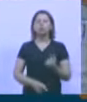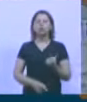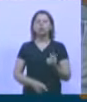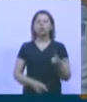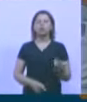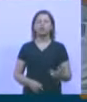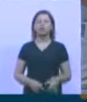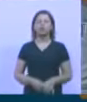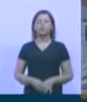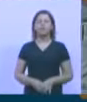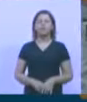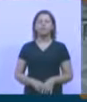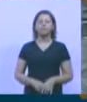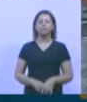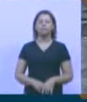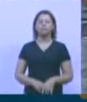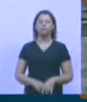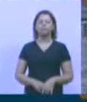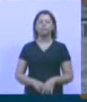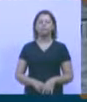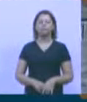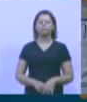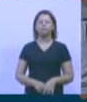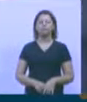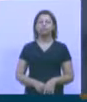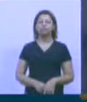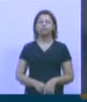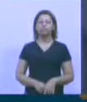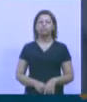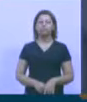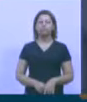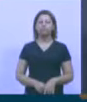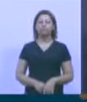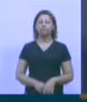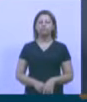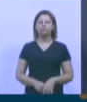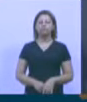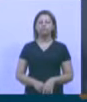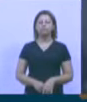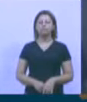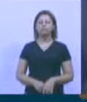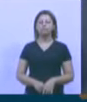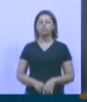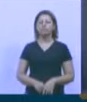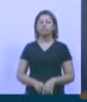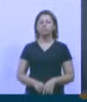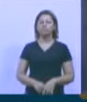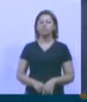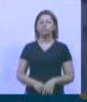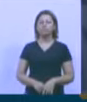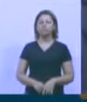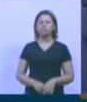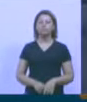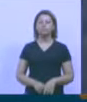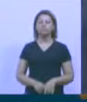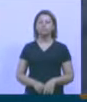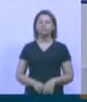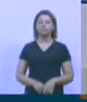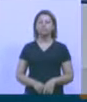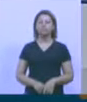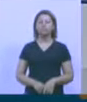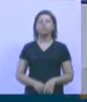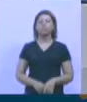materiais. And especially if any ancestor cursed or put a spell on their children and their